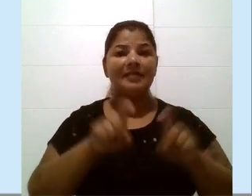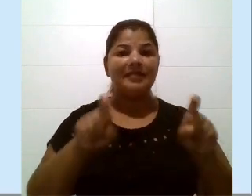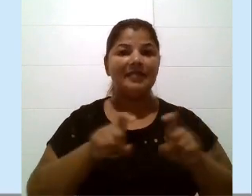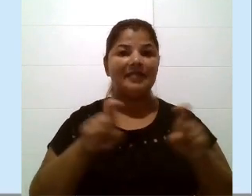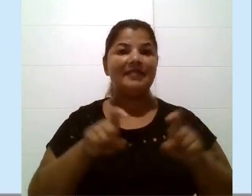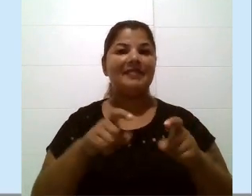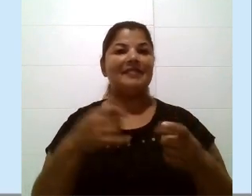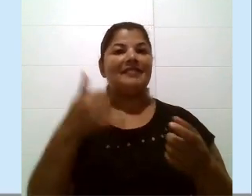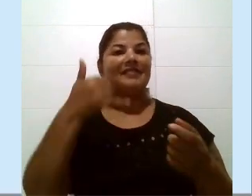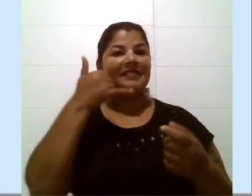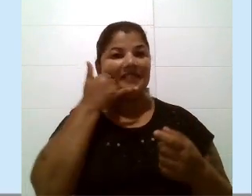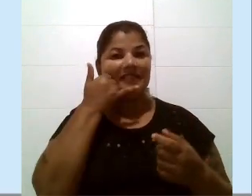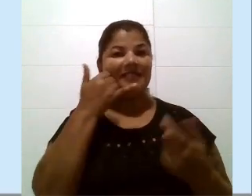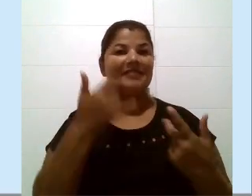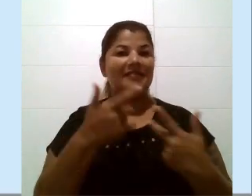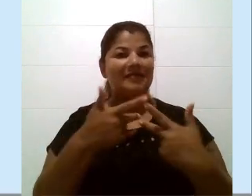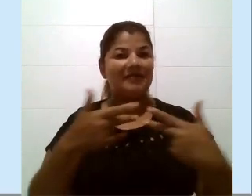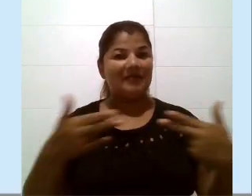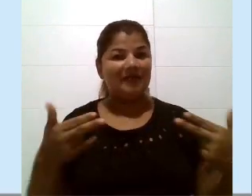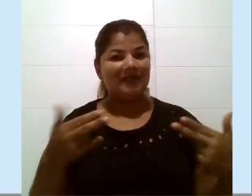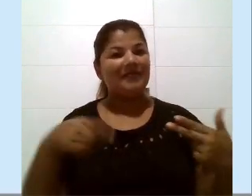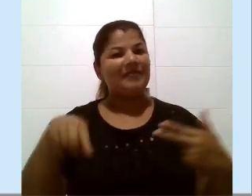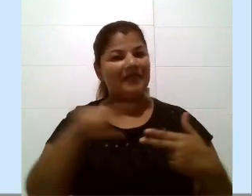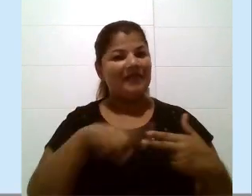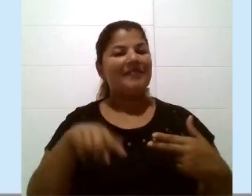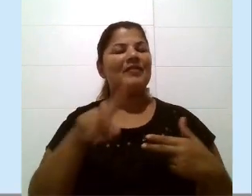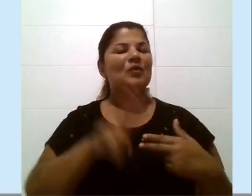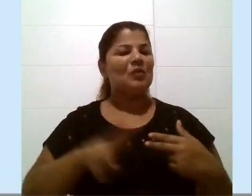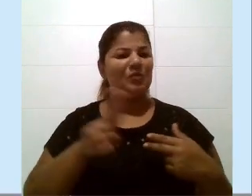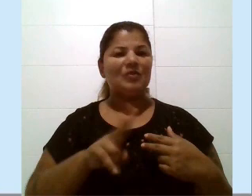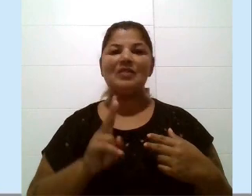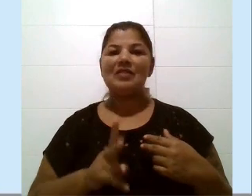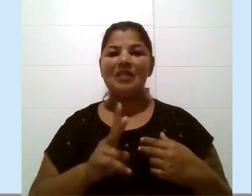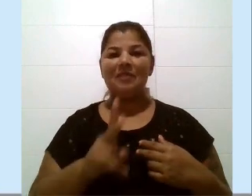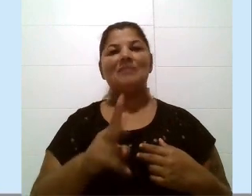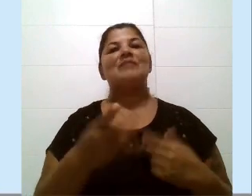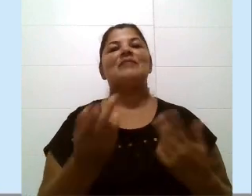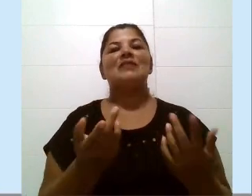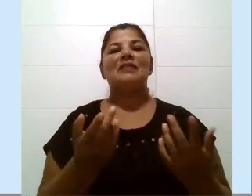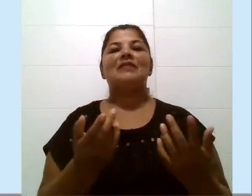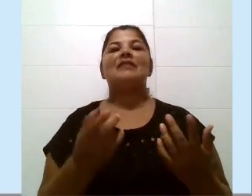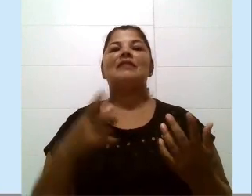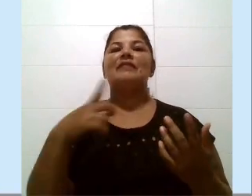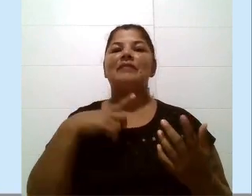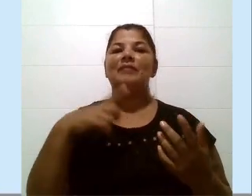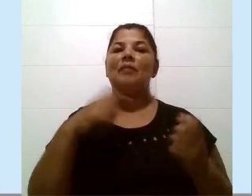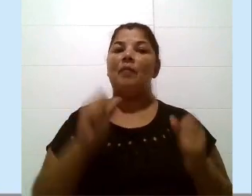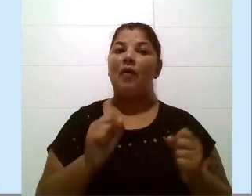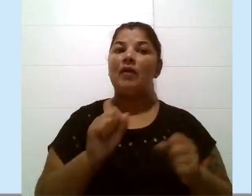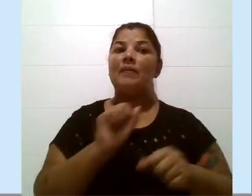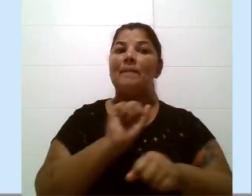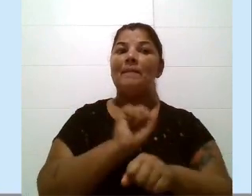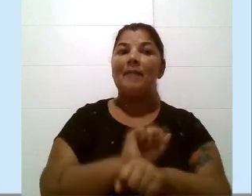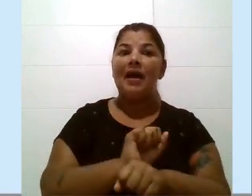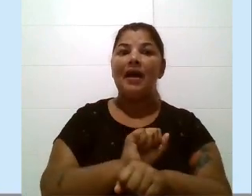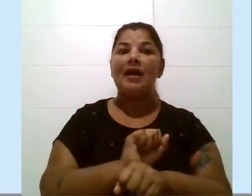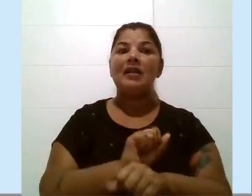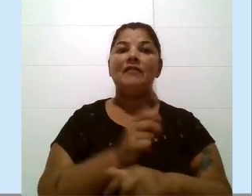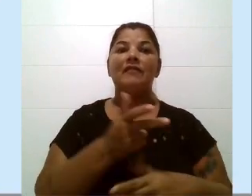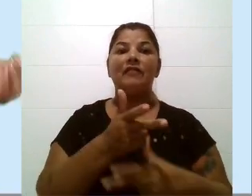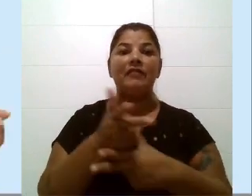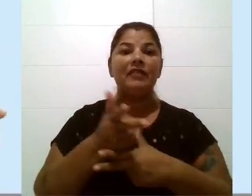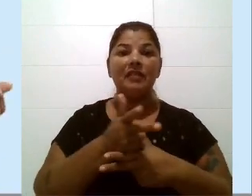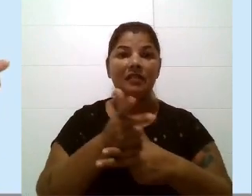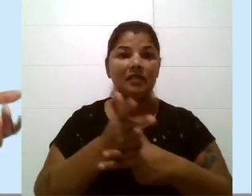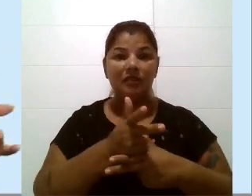recursos, professor? A gente sempre costuma frisar na aula para que vocês usem esses recursos. Quais são? Pausar o vídeo, você pode voltar